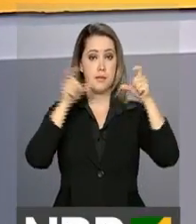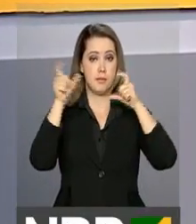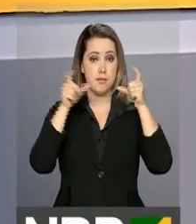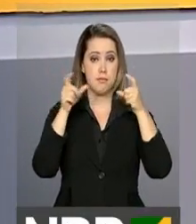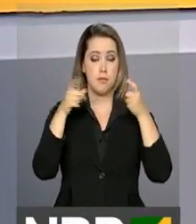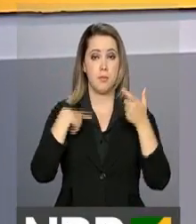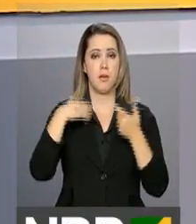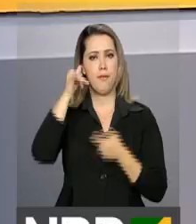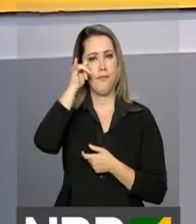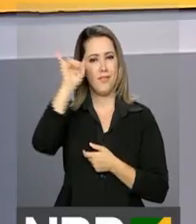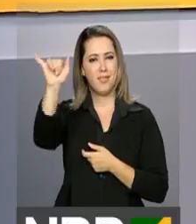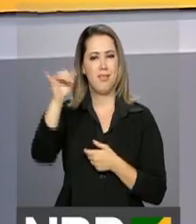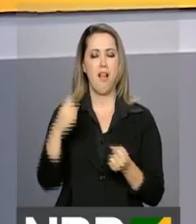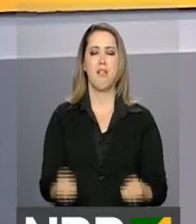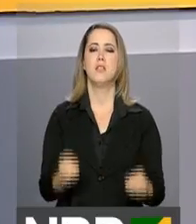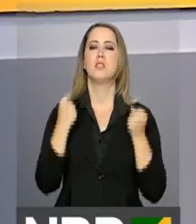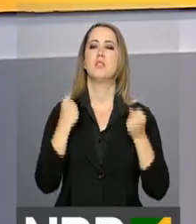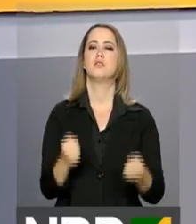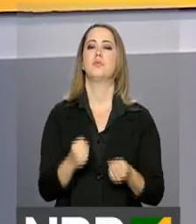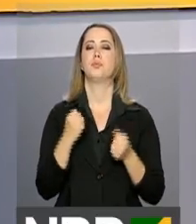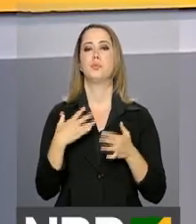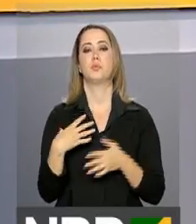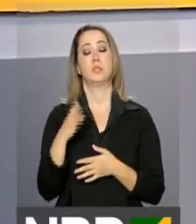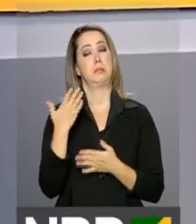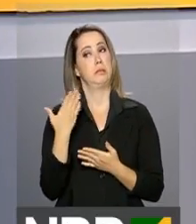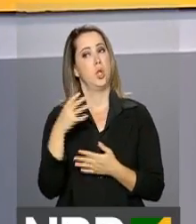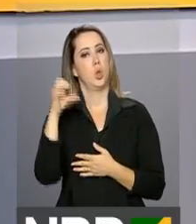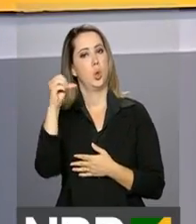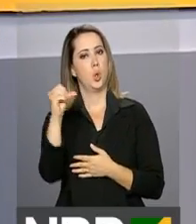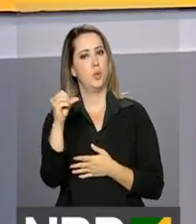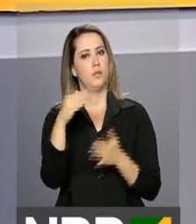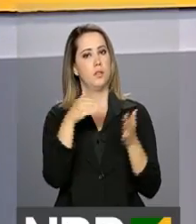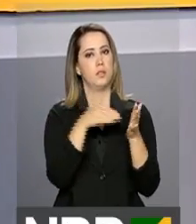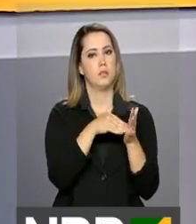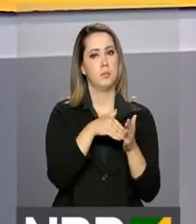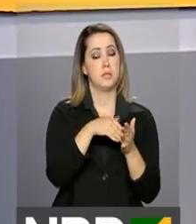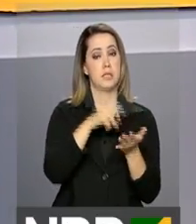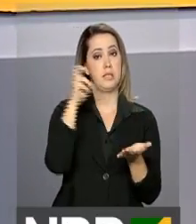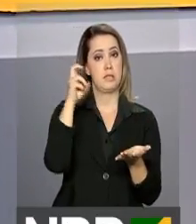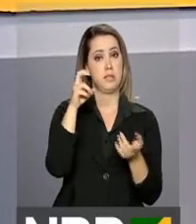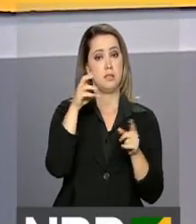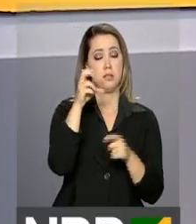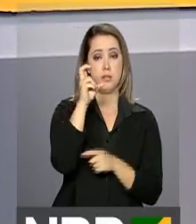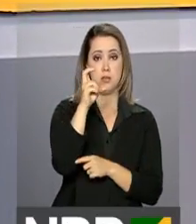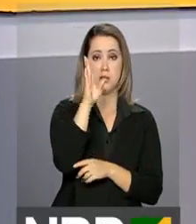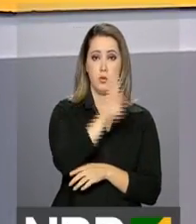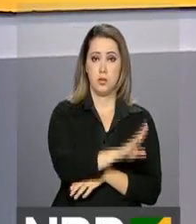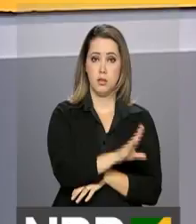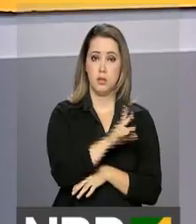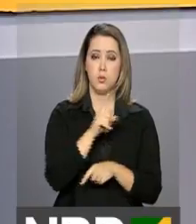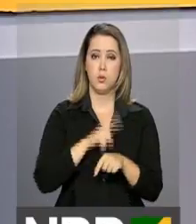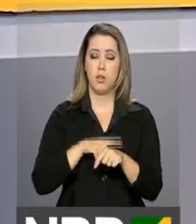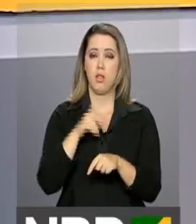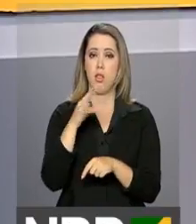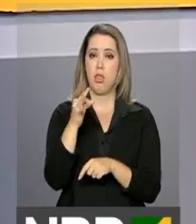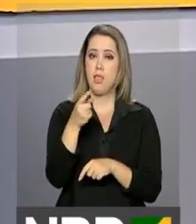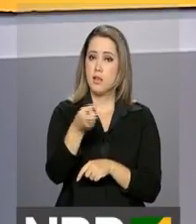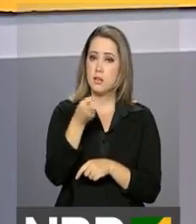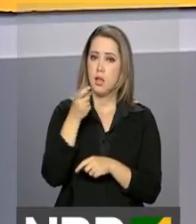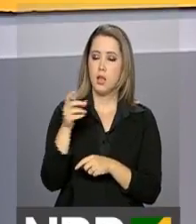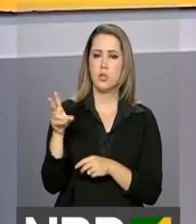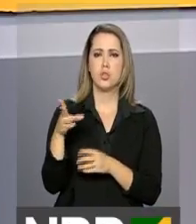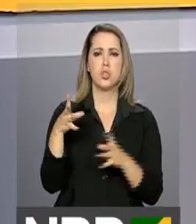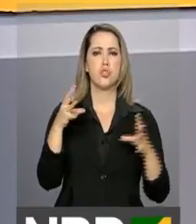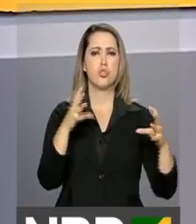evitar a prática de exercícios físicos entre 9 horas da manhã e 5 horas da tarde quando a taxa